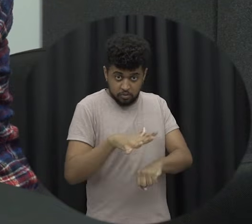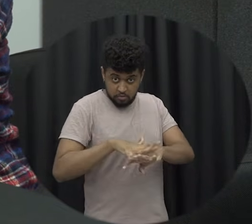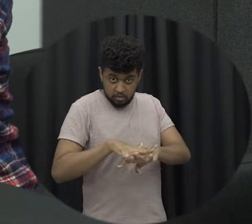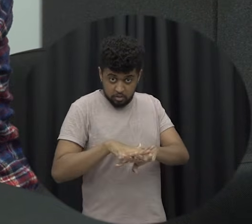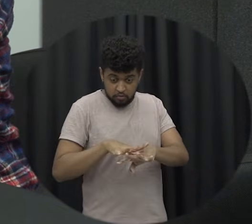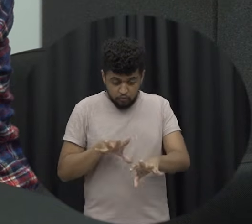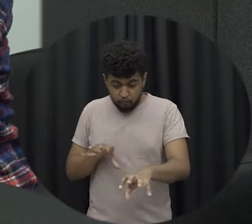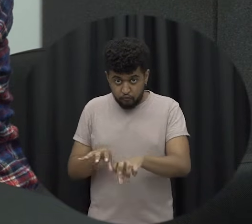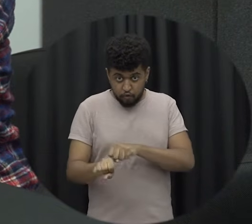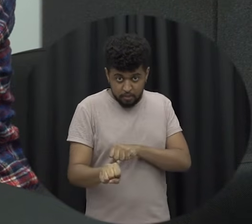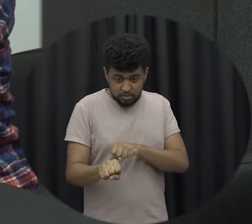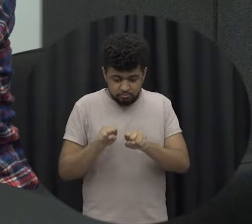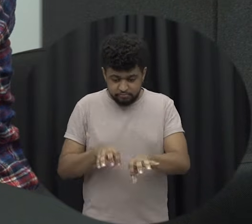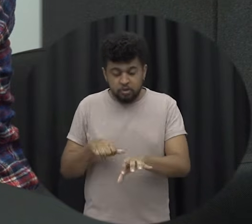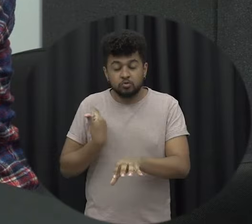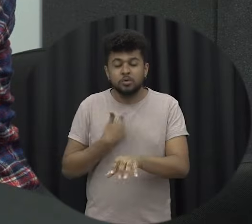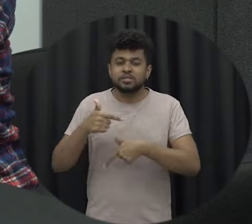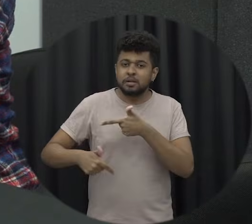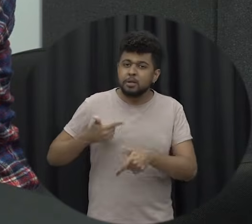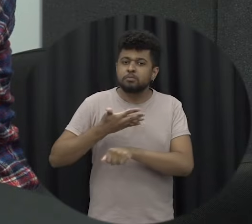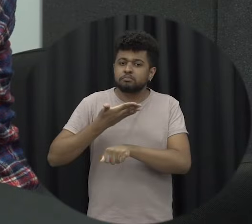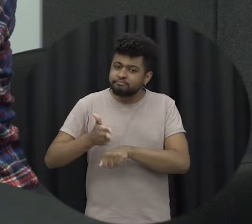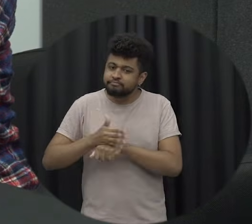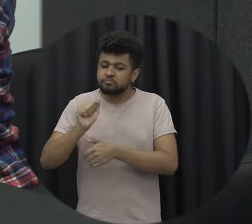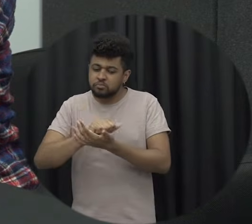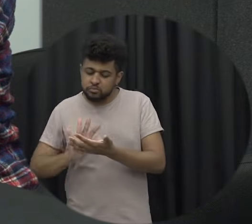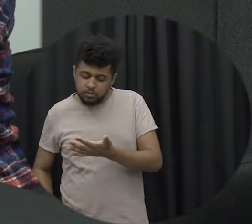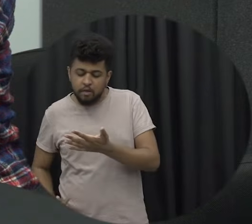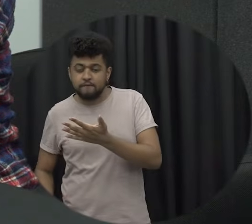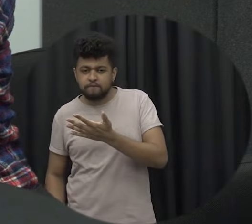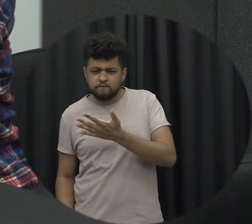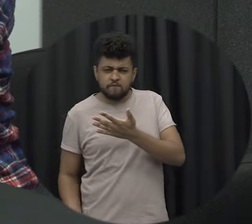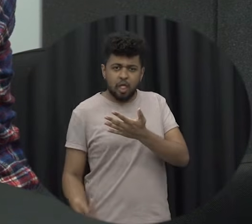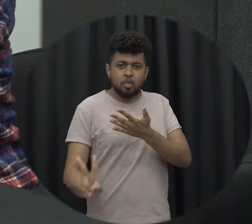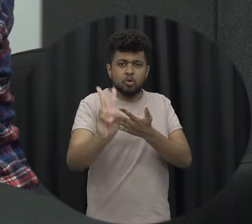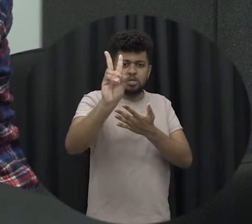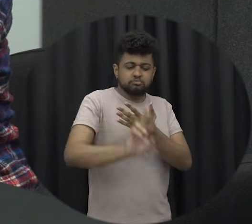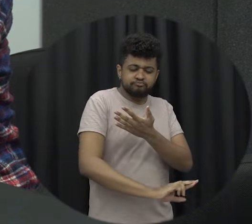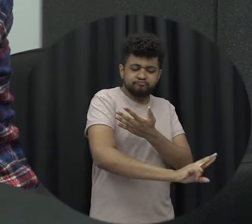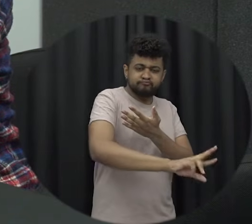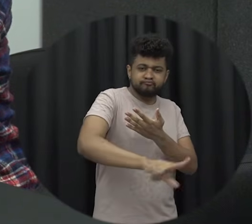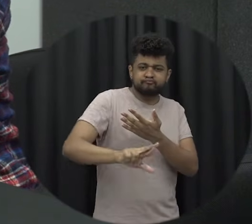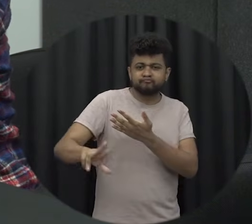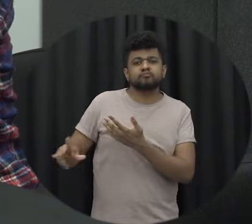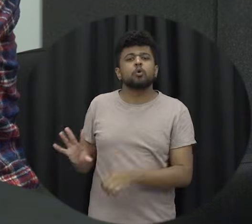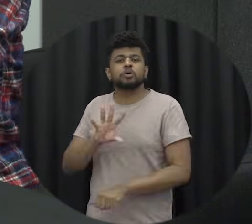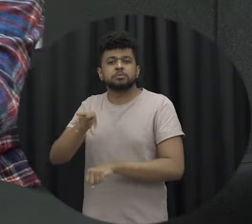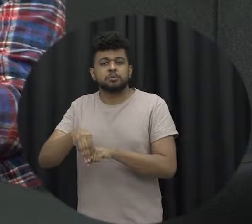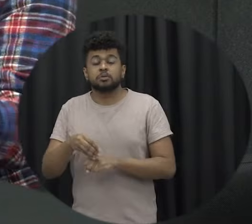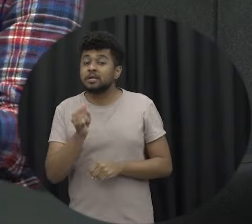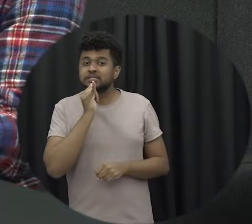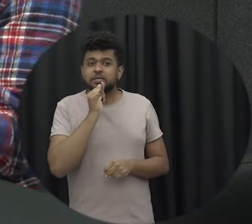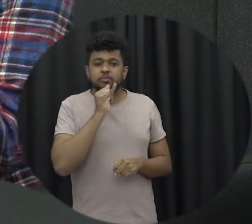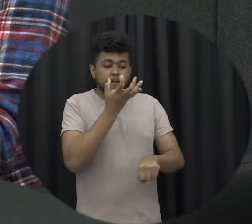que valorizam, né, esses diferentes conhecimentos. Então, por exemplo, em disciplinas de práticas de ensino, né, que são